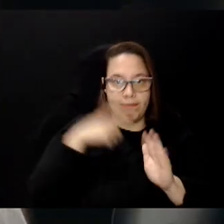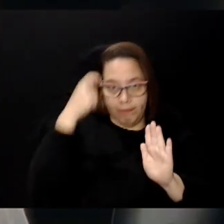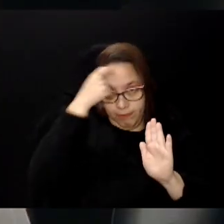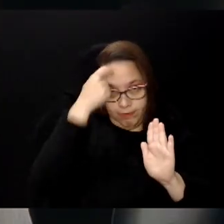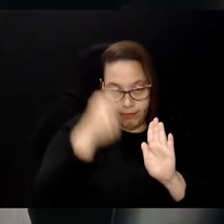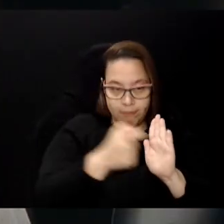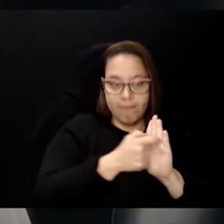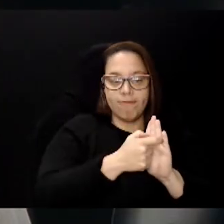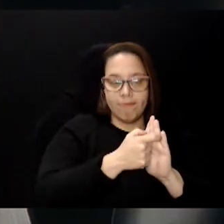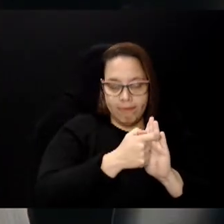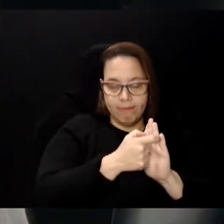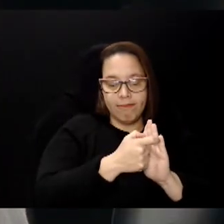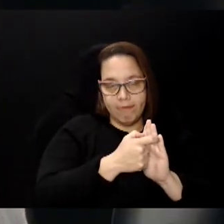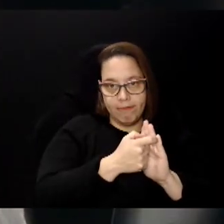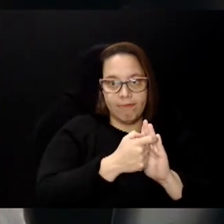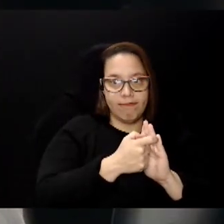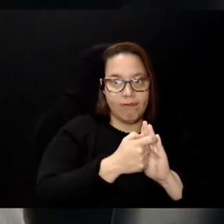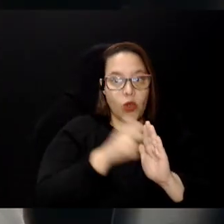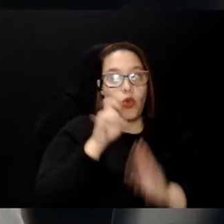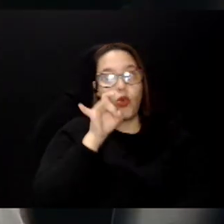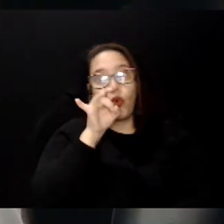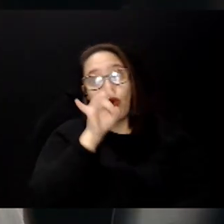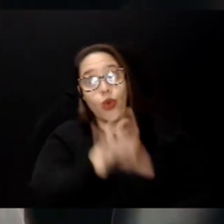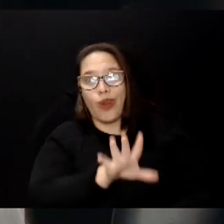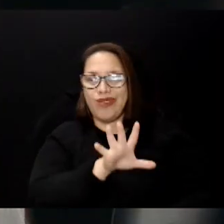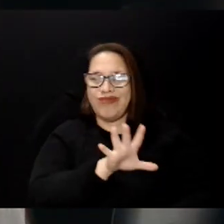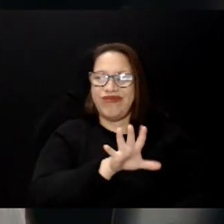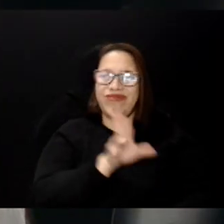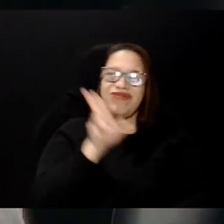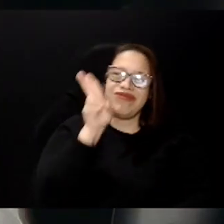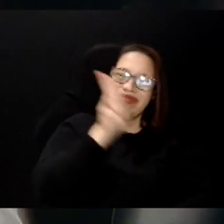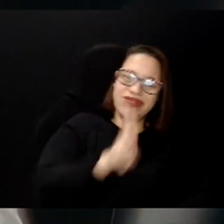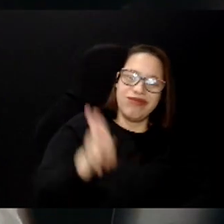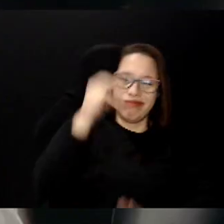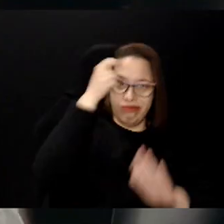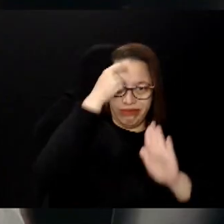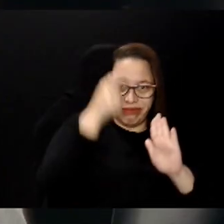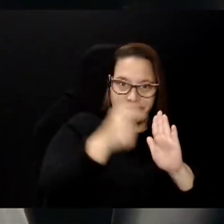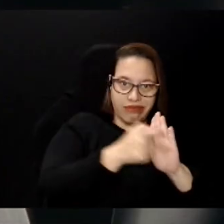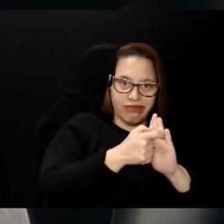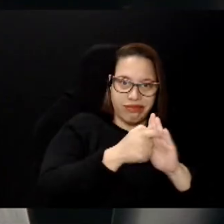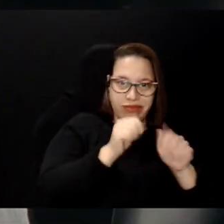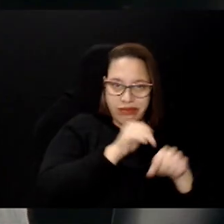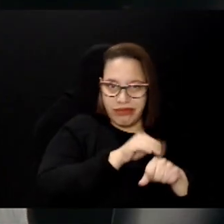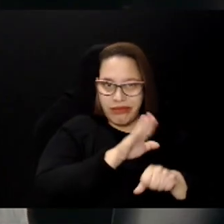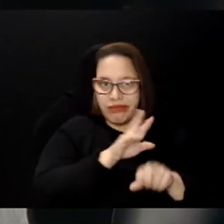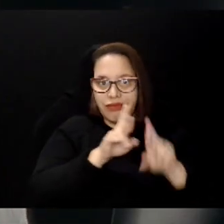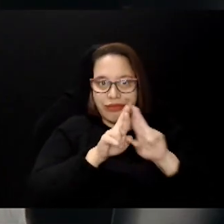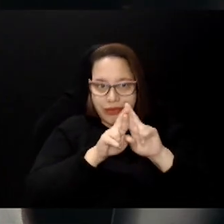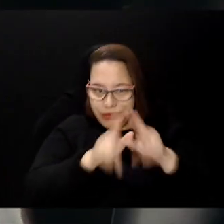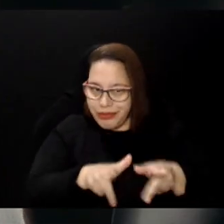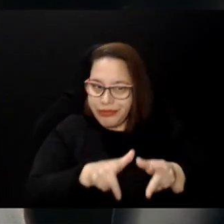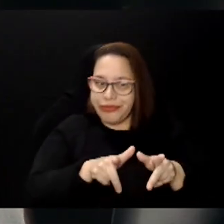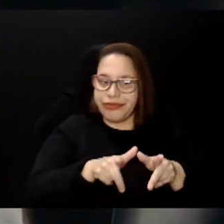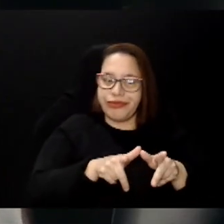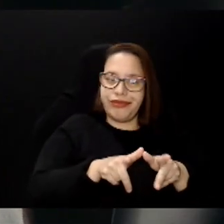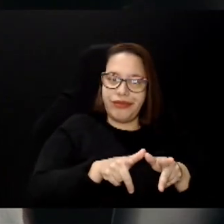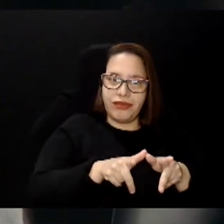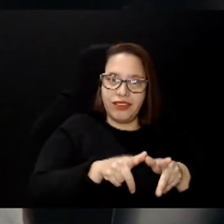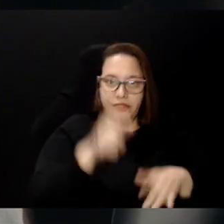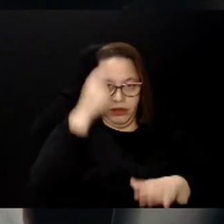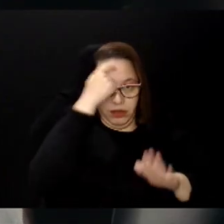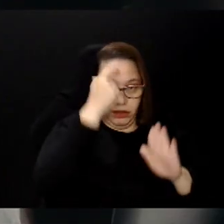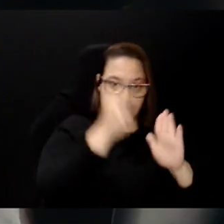e só que a gente deveria usar a inteligência artificial de uma maneira um pouquinho diferente. A inteligência artificial ela tem que ser